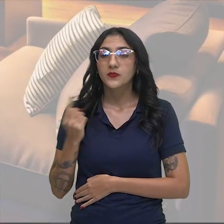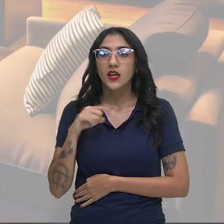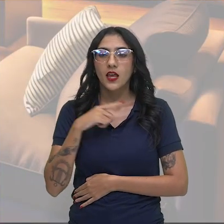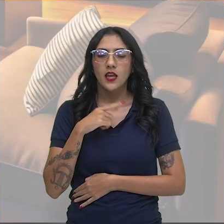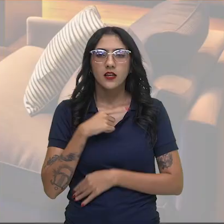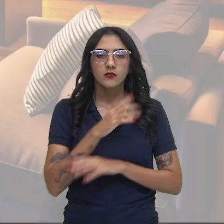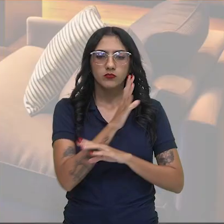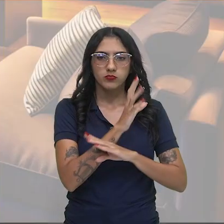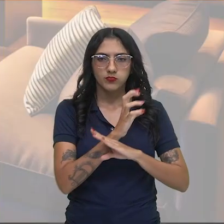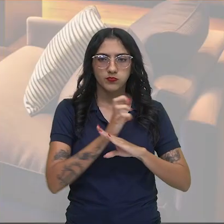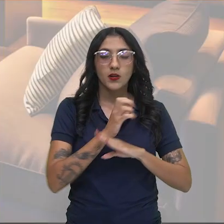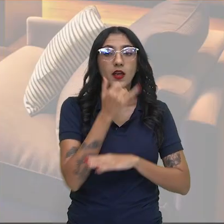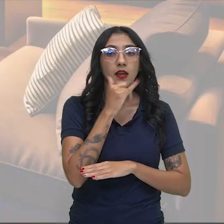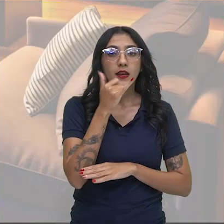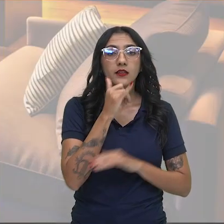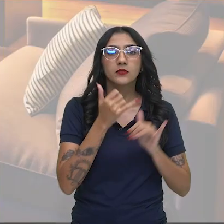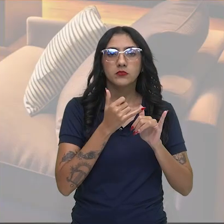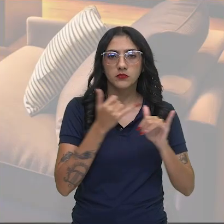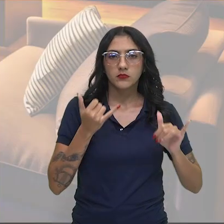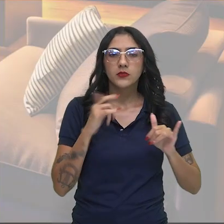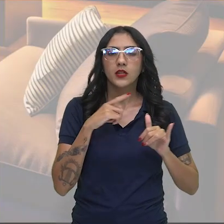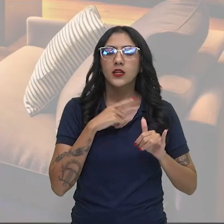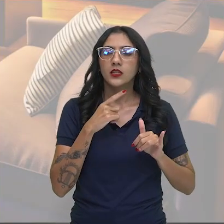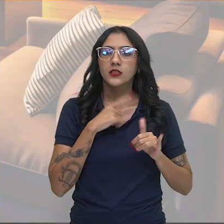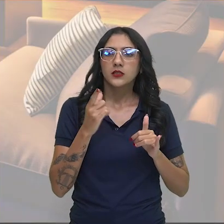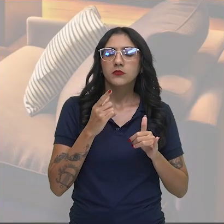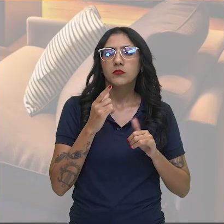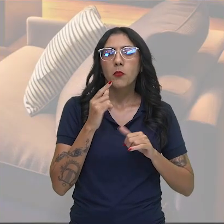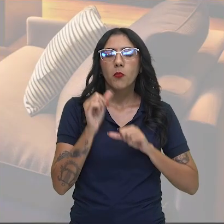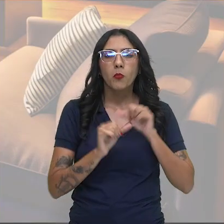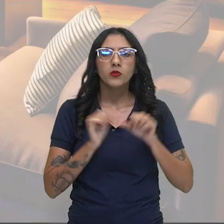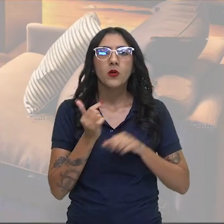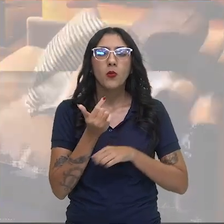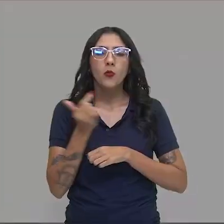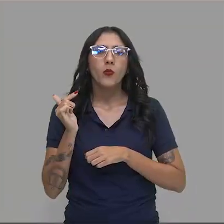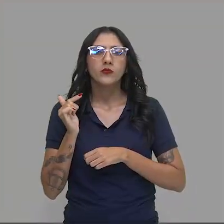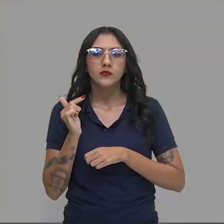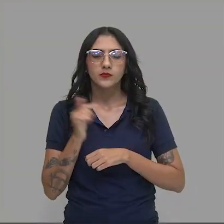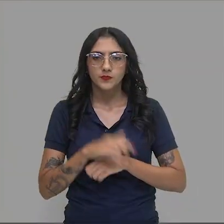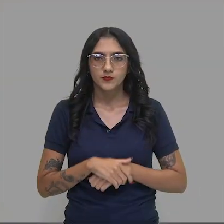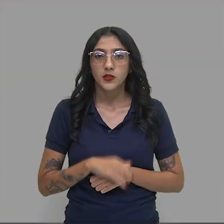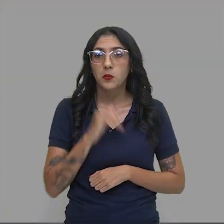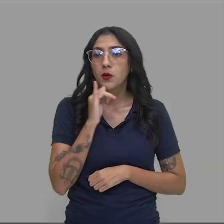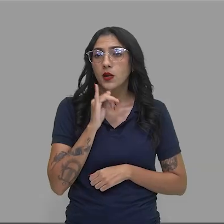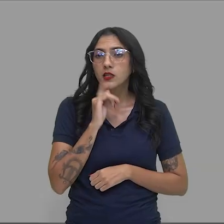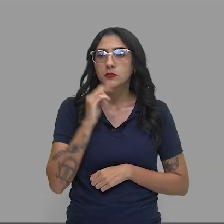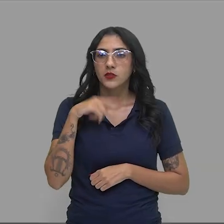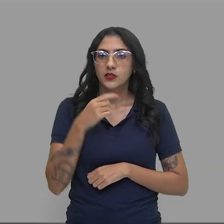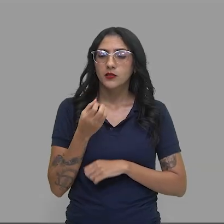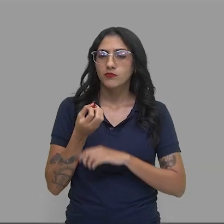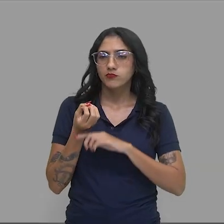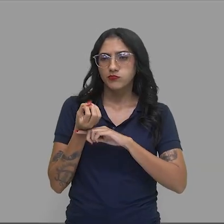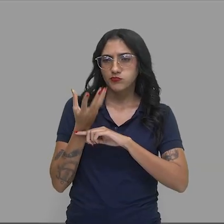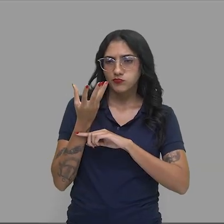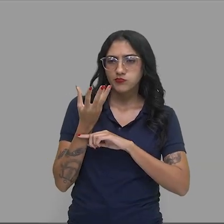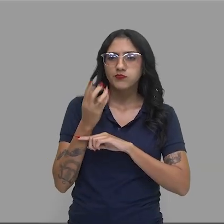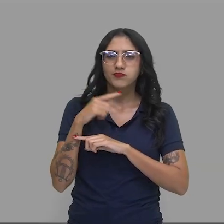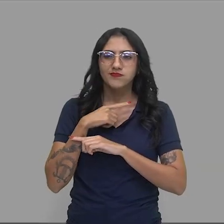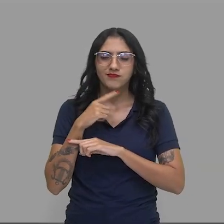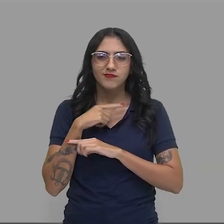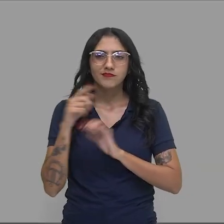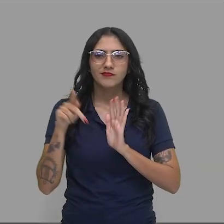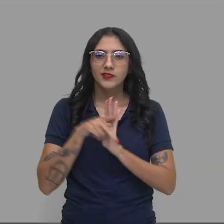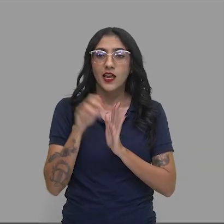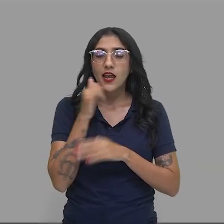a energia elétrica para realizar trabalho. E exemplos incluem as lâmpadas que transformam a